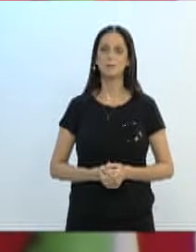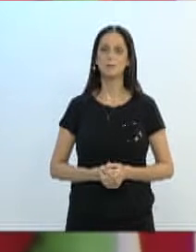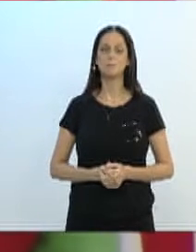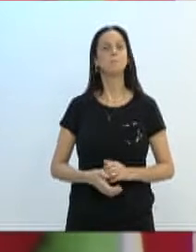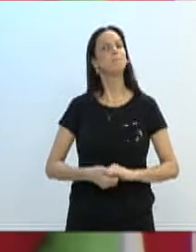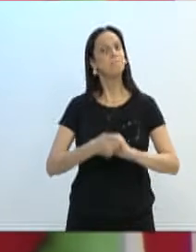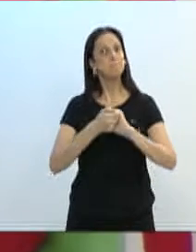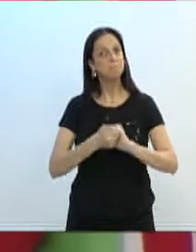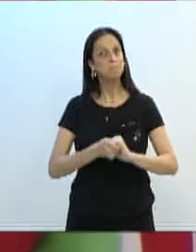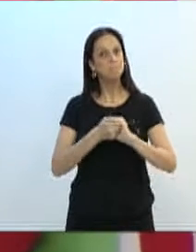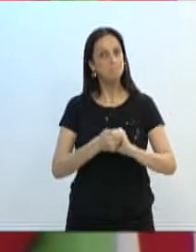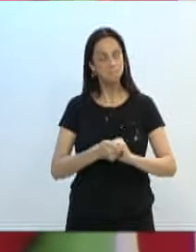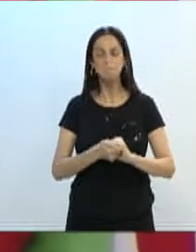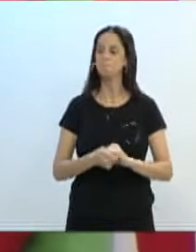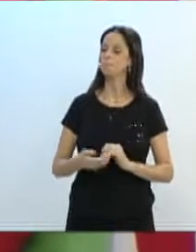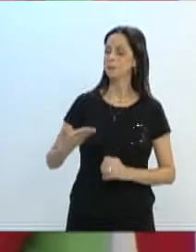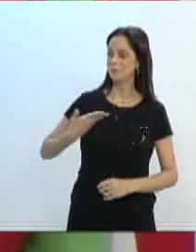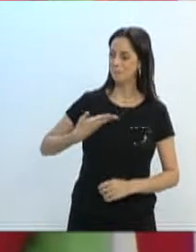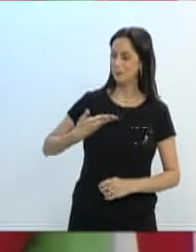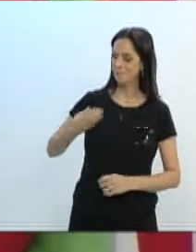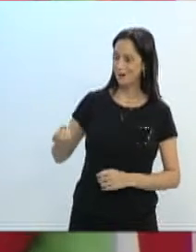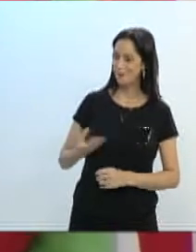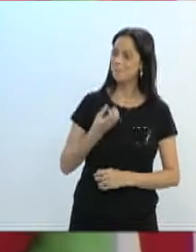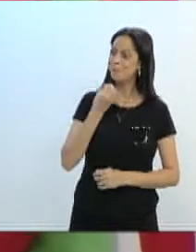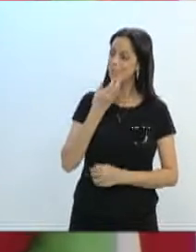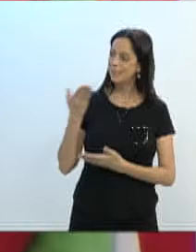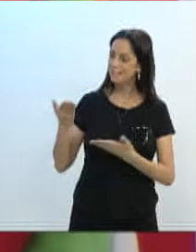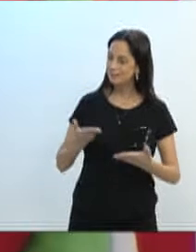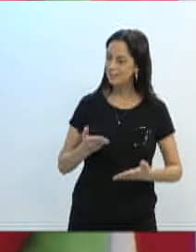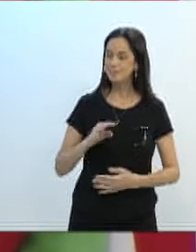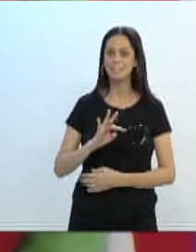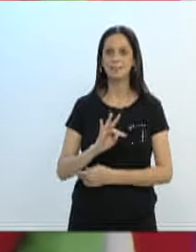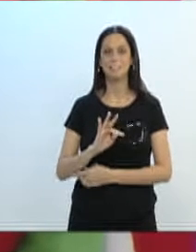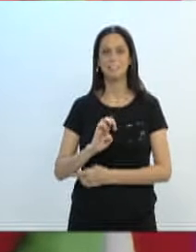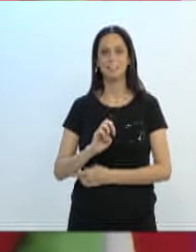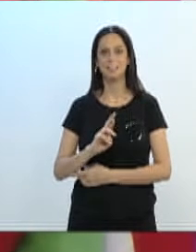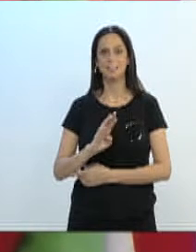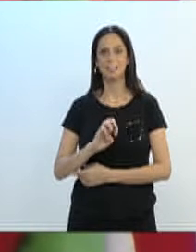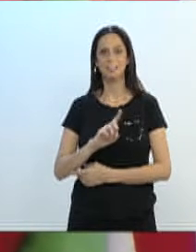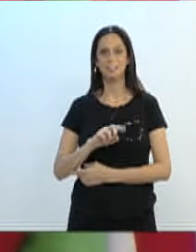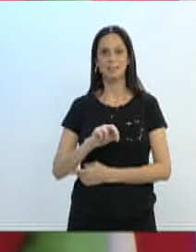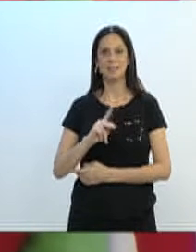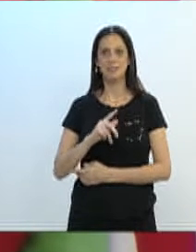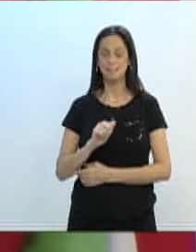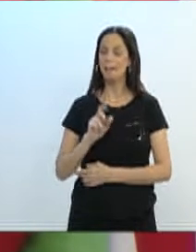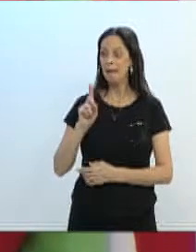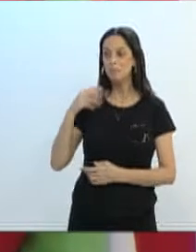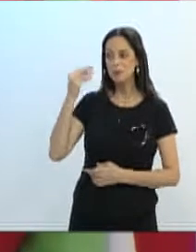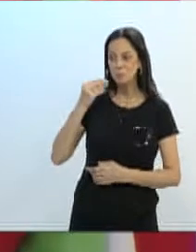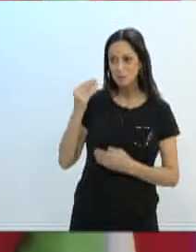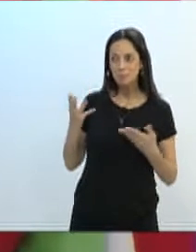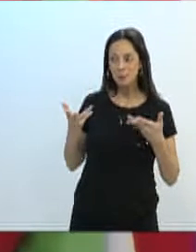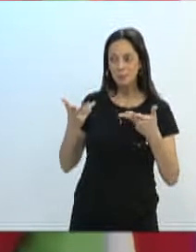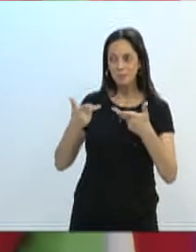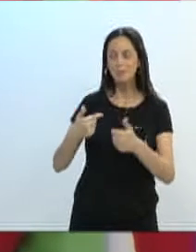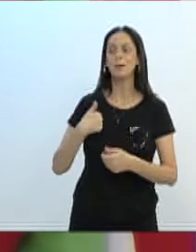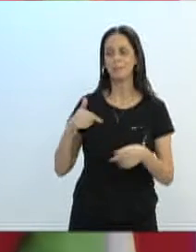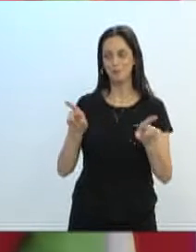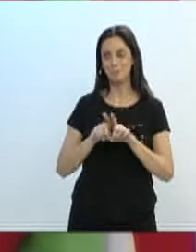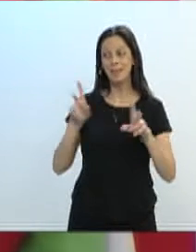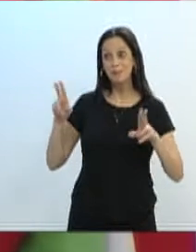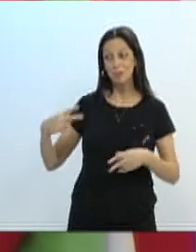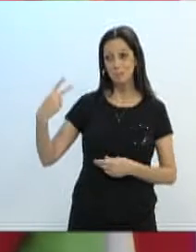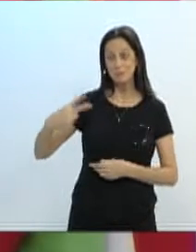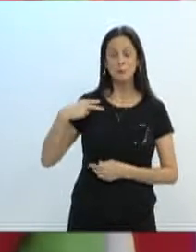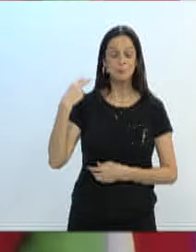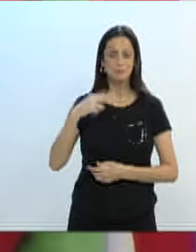Cumprimentar a nossa nova colega, vereadora Terezinha. Seja bem-vinda. É uma experiência incrível. Também estou aqui na condição de suplente. Tenho certeza que será proveitoso